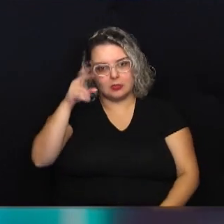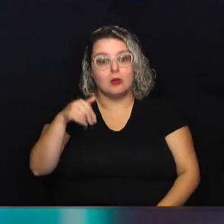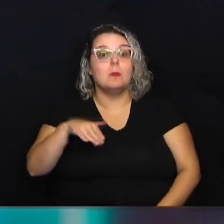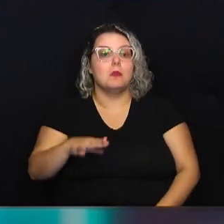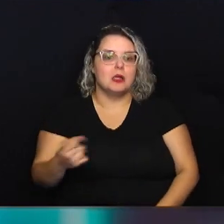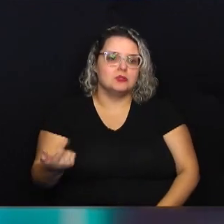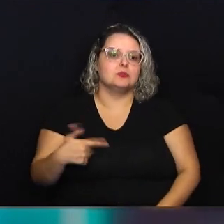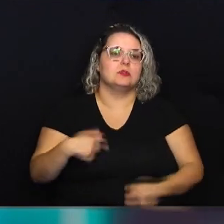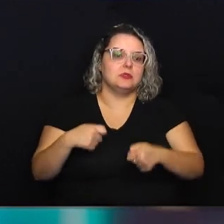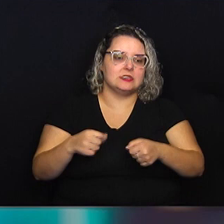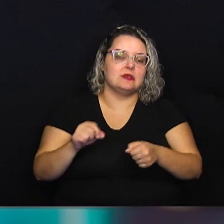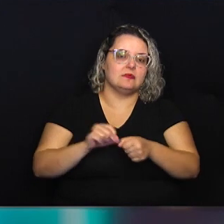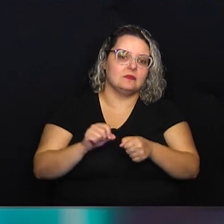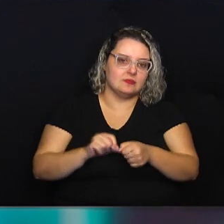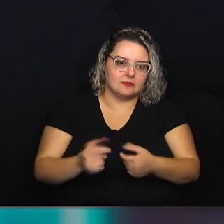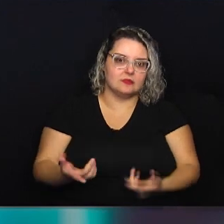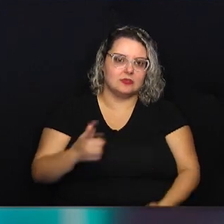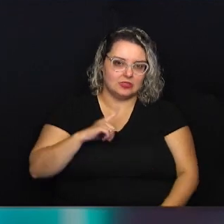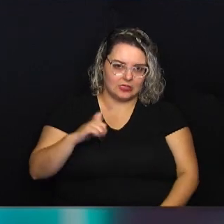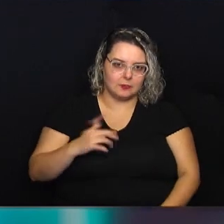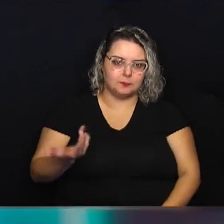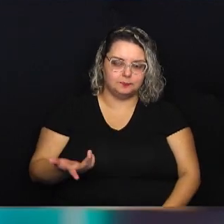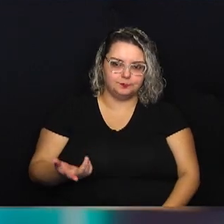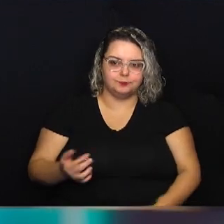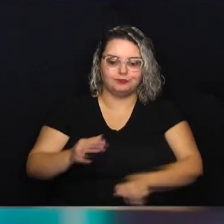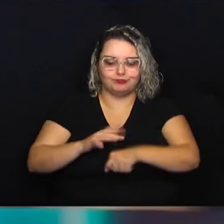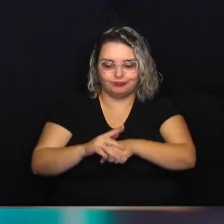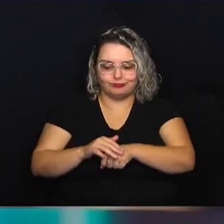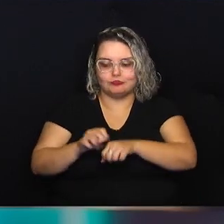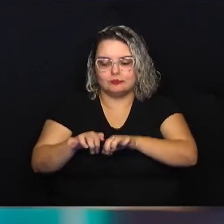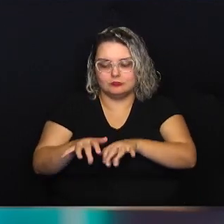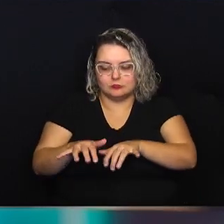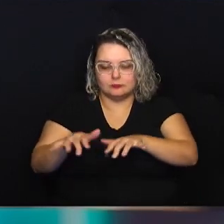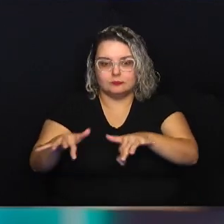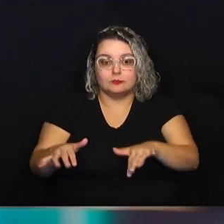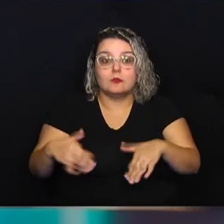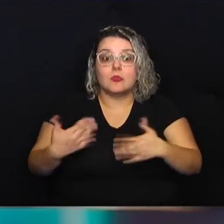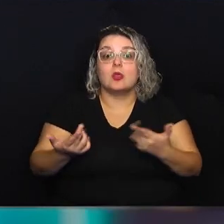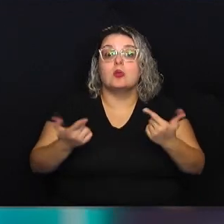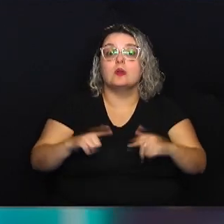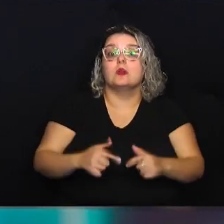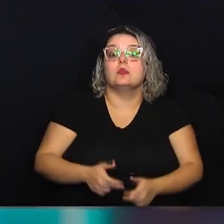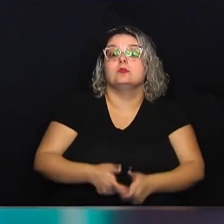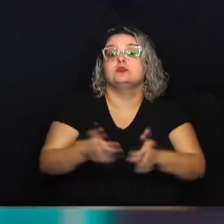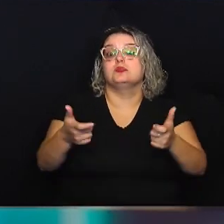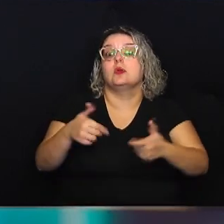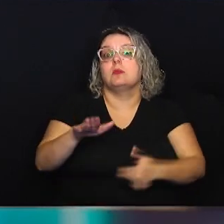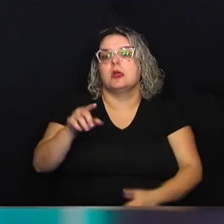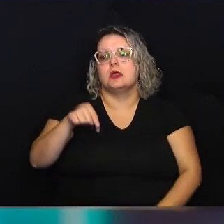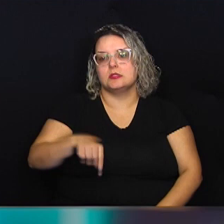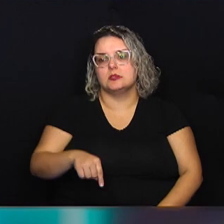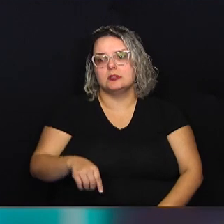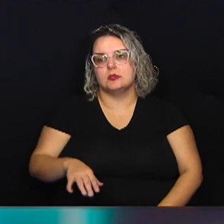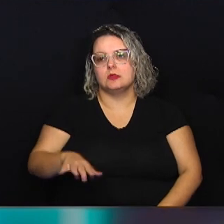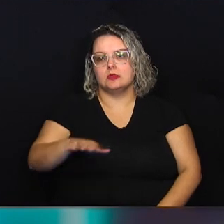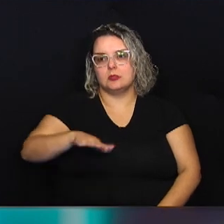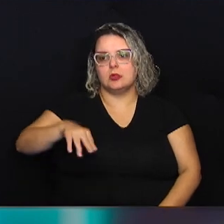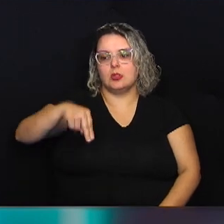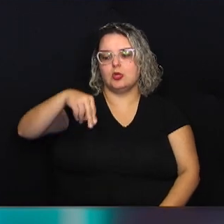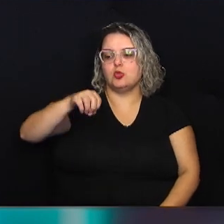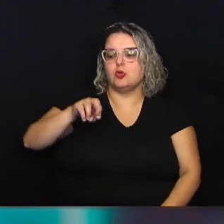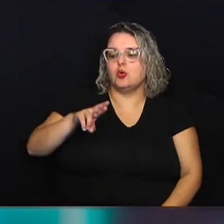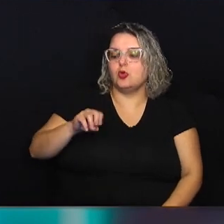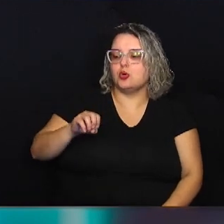ter. E qual que é o lugar com mais número de casos aqui em Campinas? A região